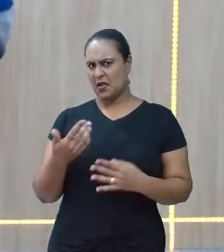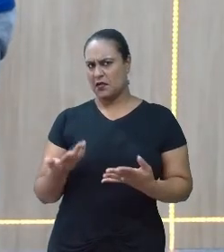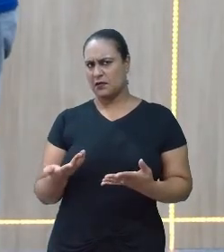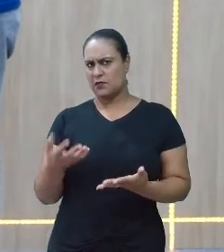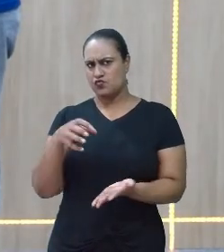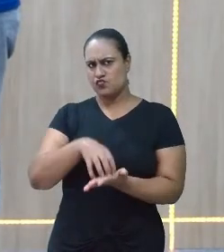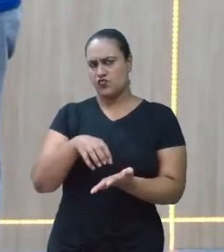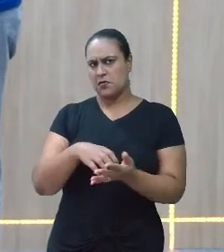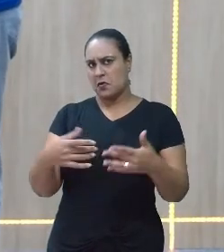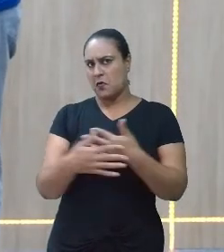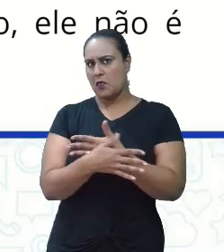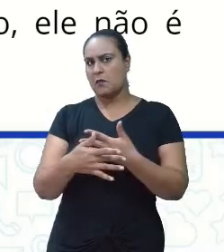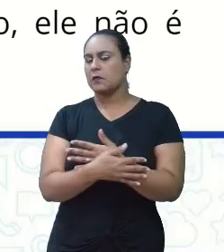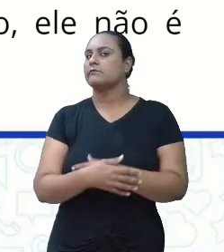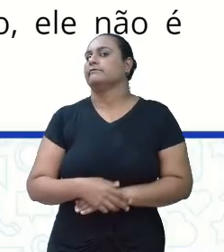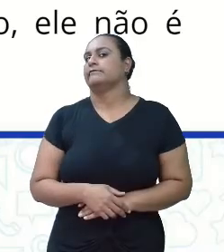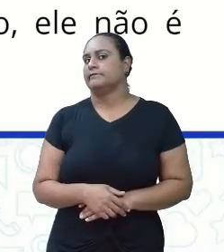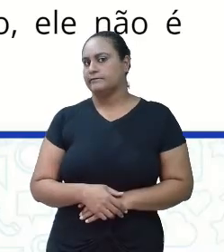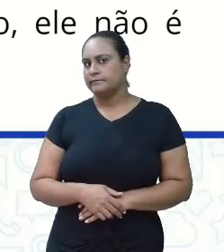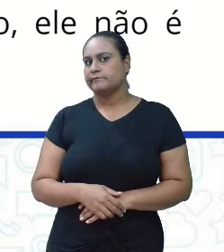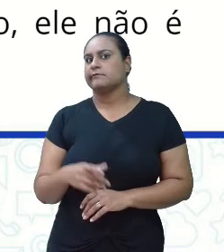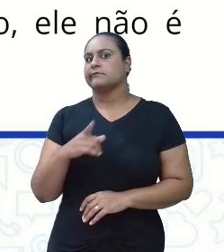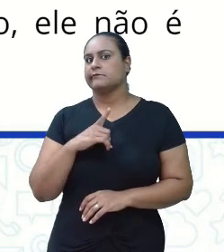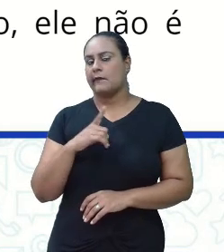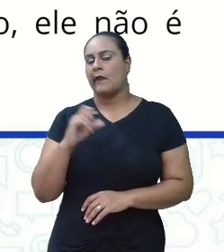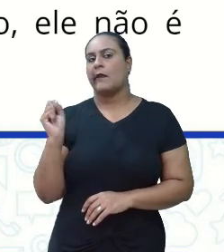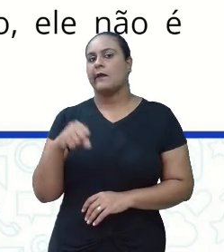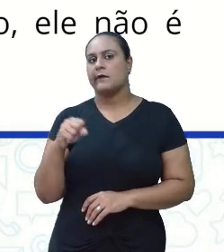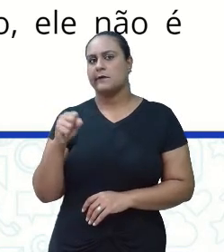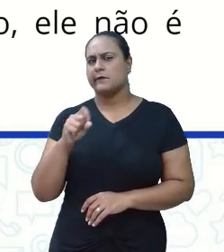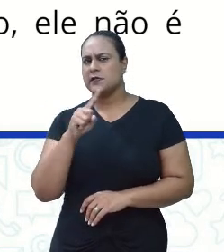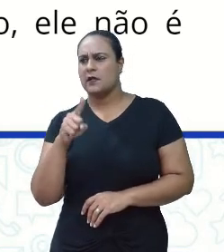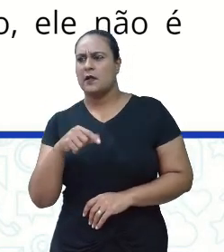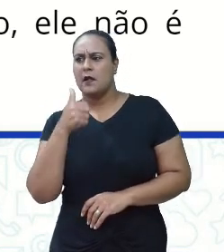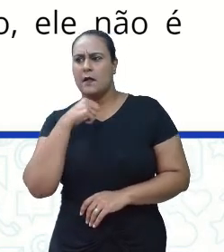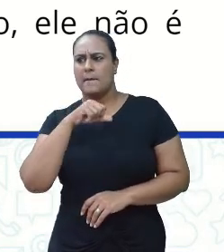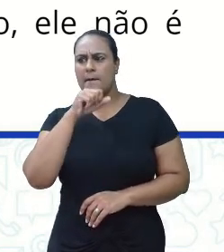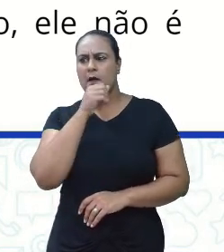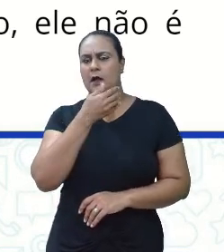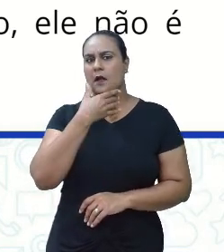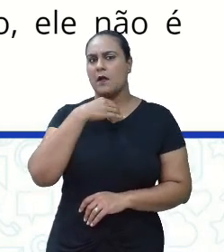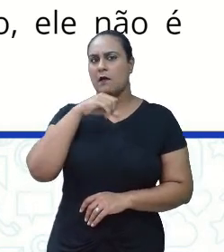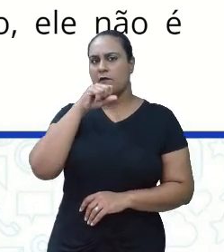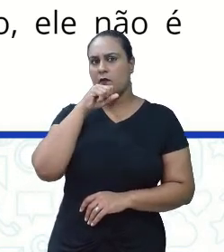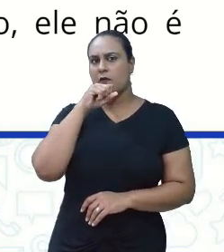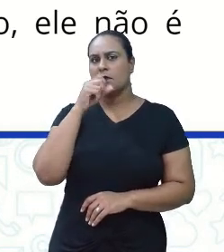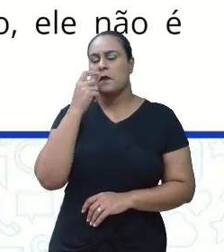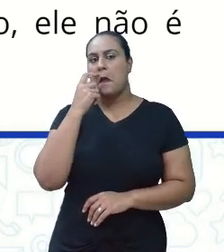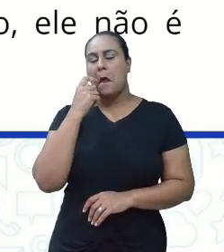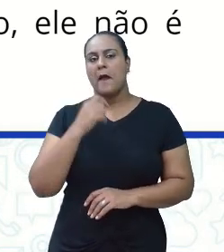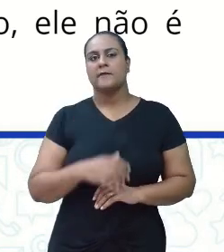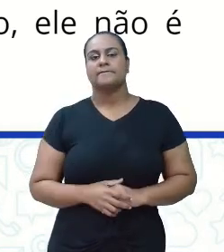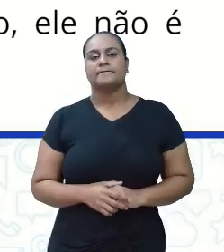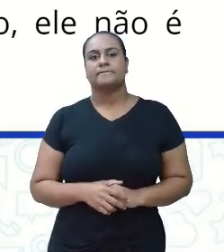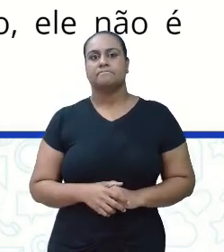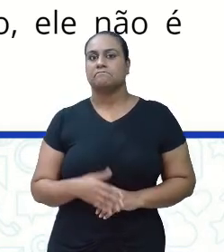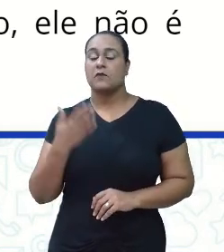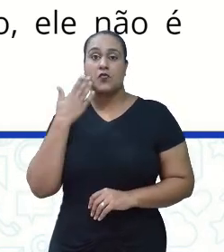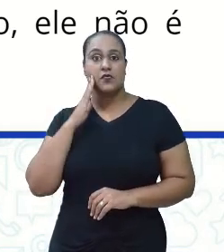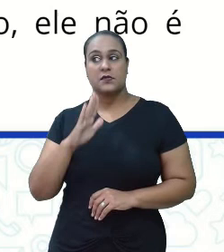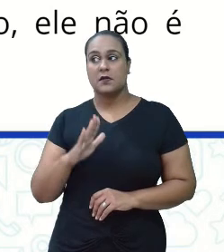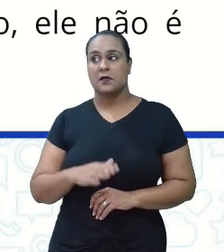centros urbanos? Existe, né? Será que seus pais, seus avós, tios não saem, não? Não sei,